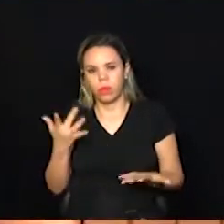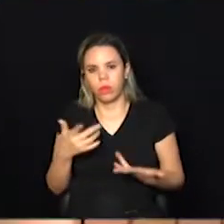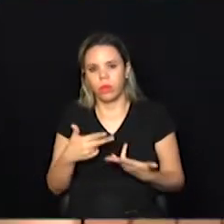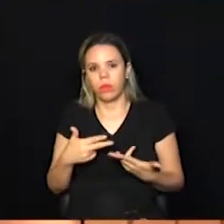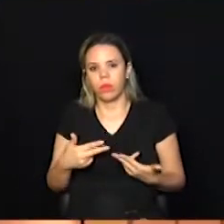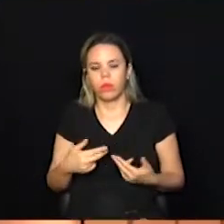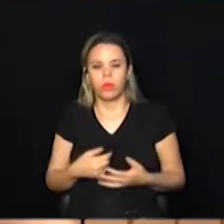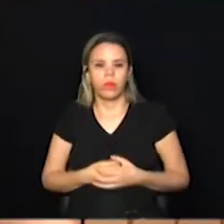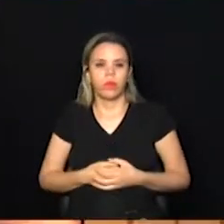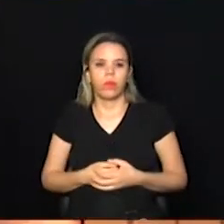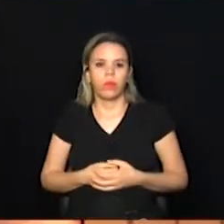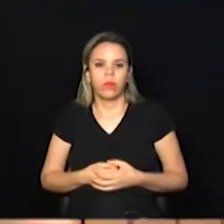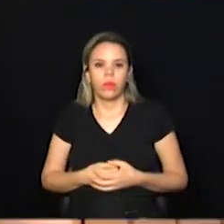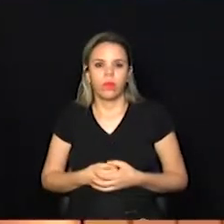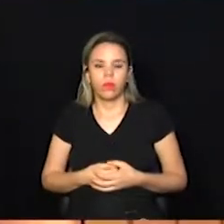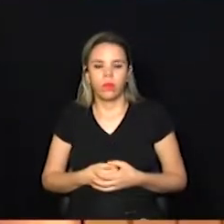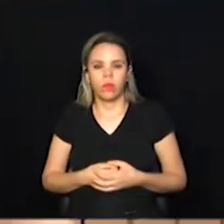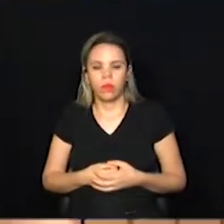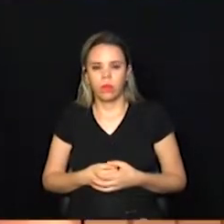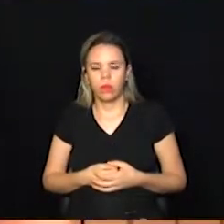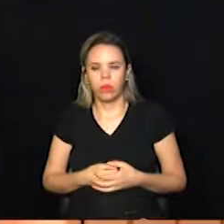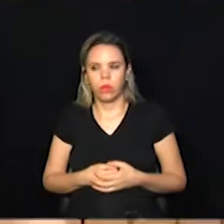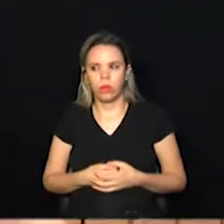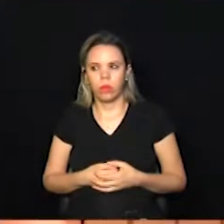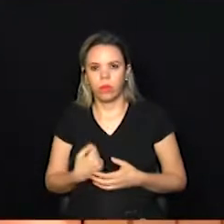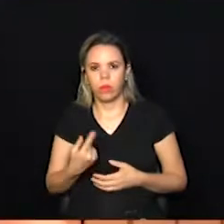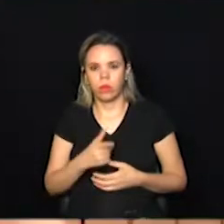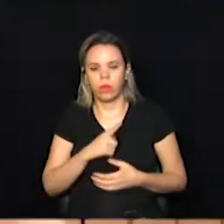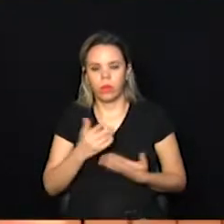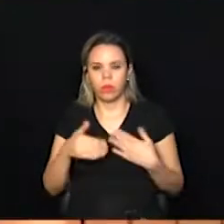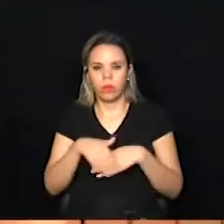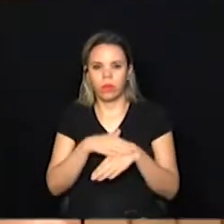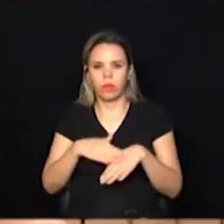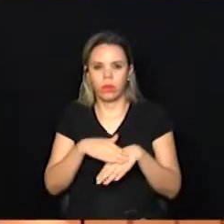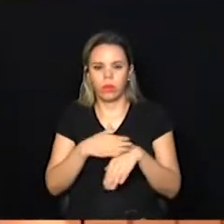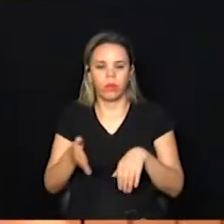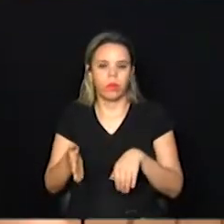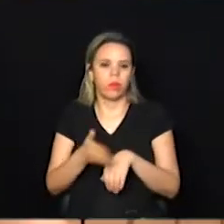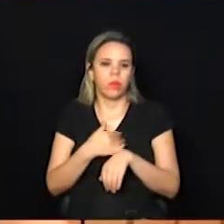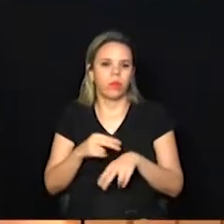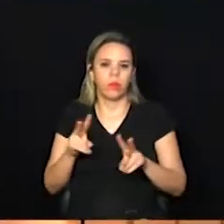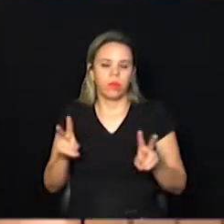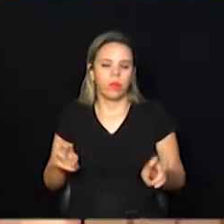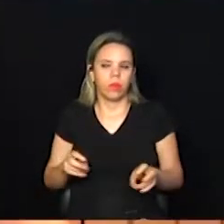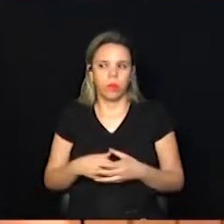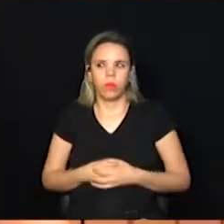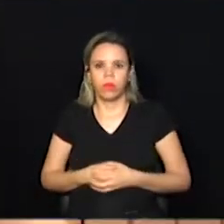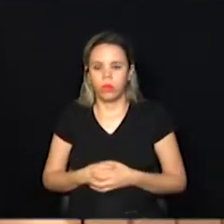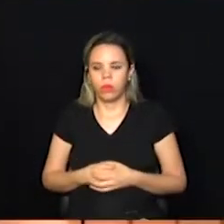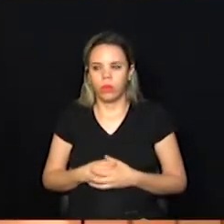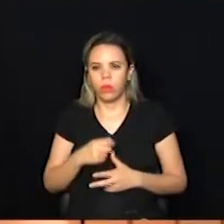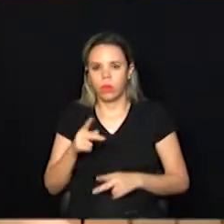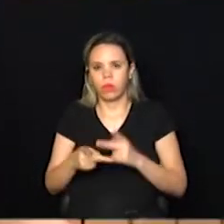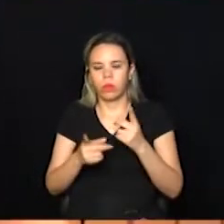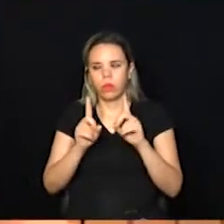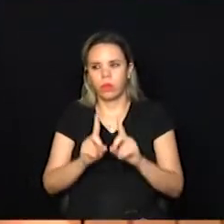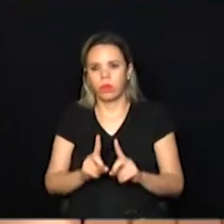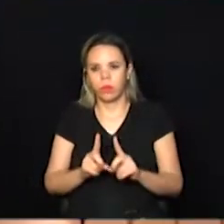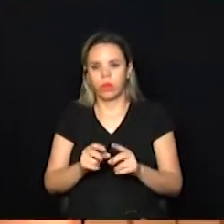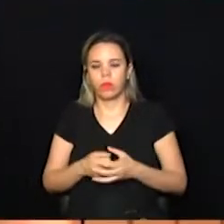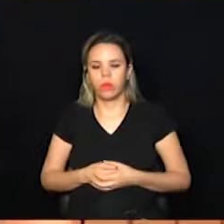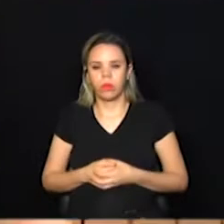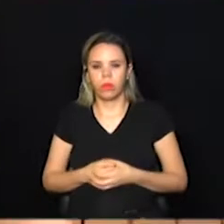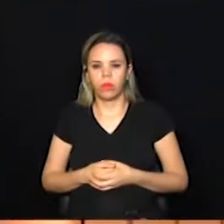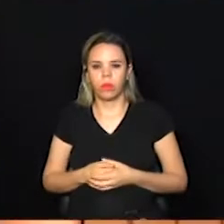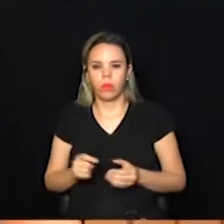é sobre uma questão que nós até conversávamos antes, né, sobre a questão das pessoas com deficiência, né?